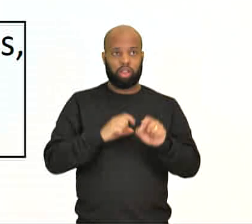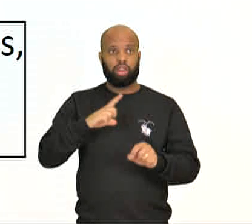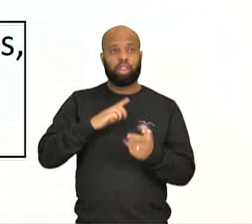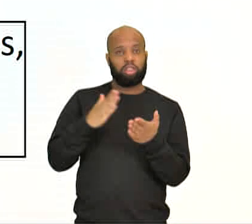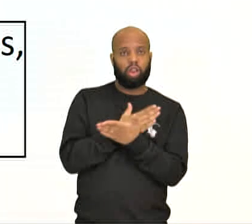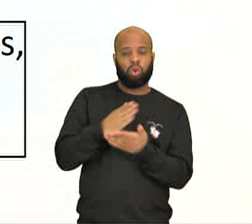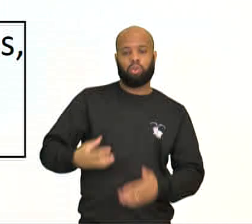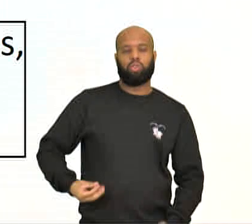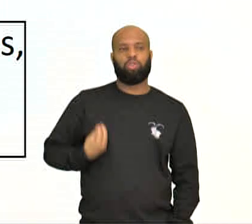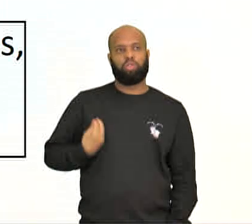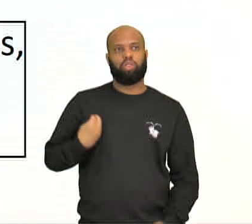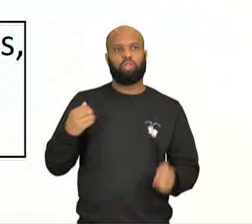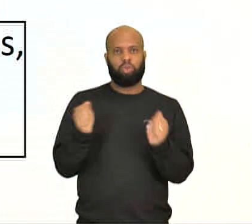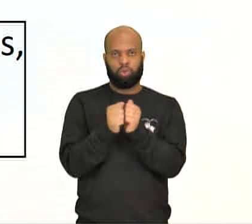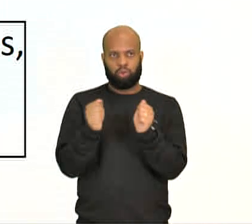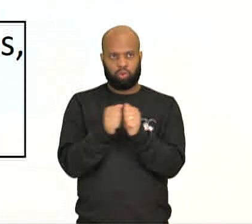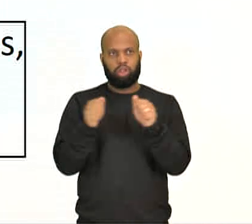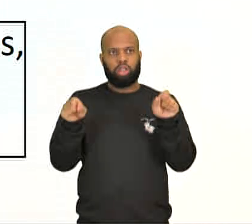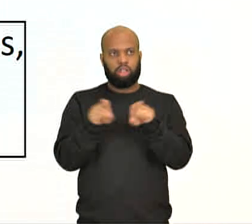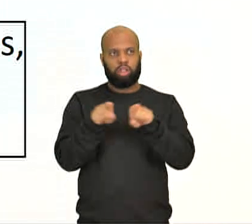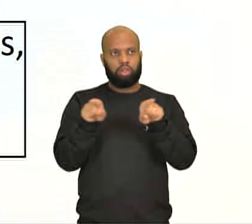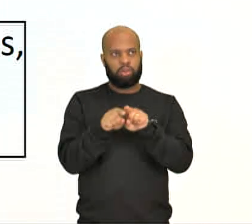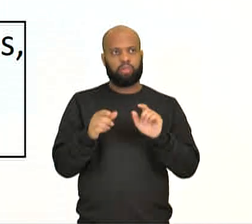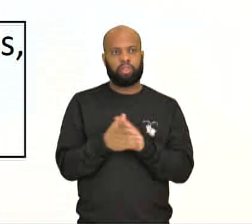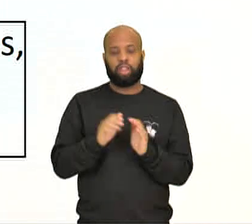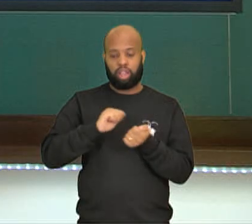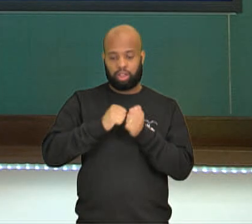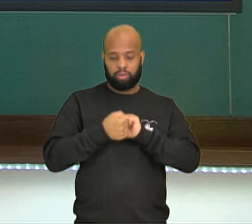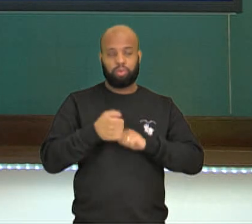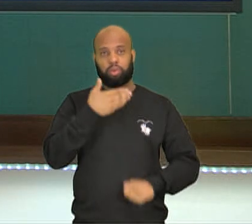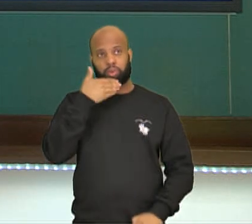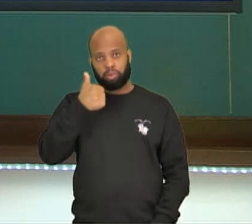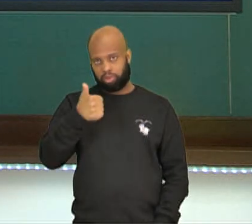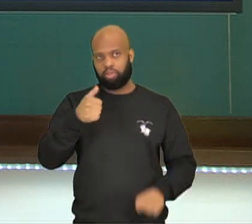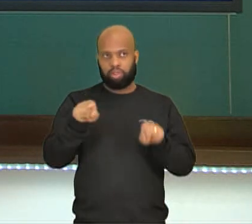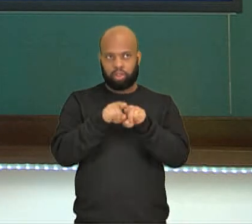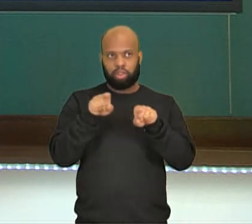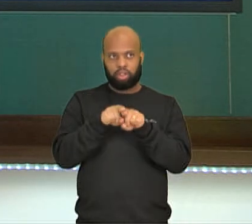conviveram juntas. E a que se adaptou melhor, ou melhor,